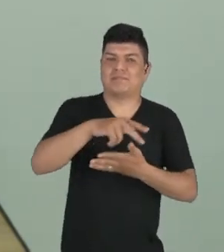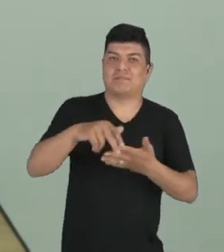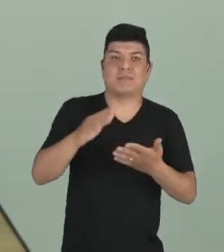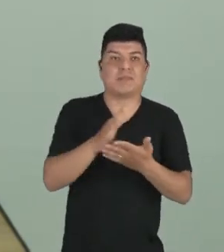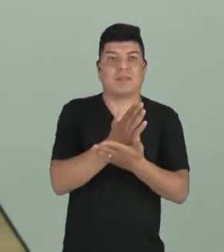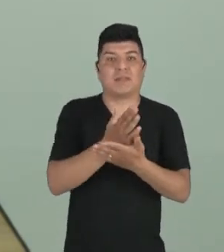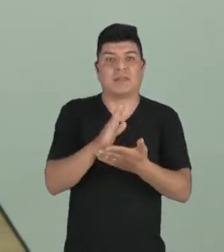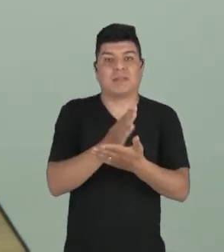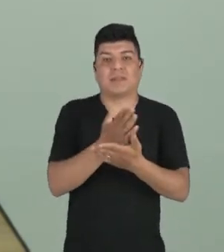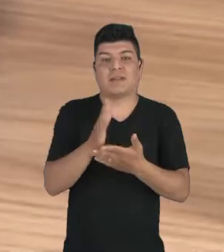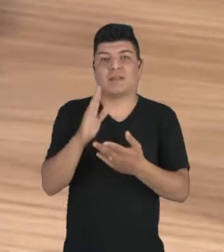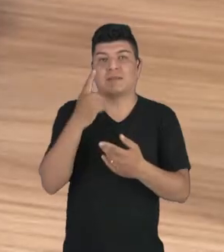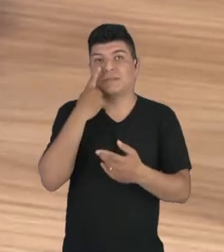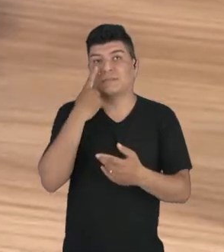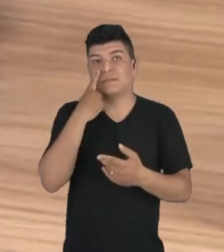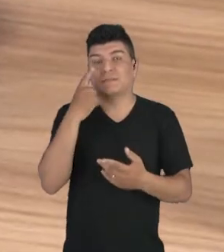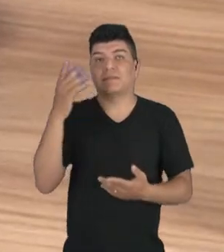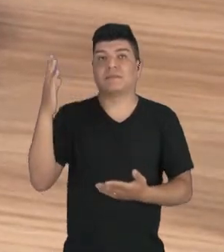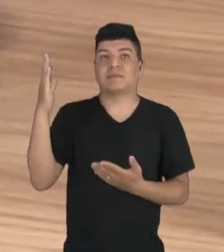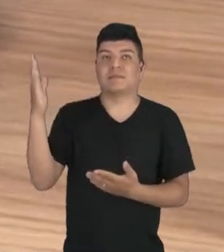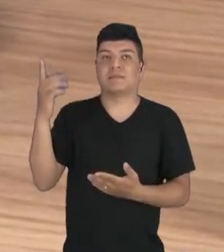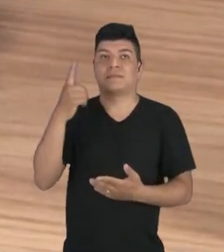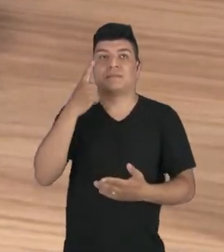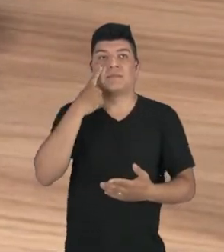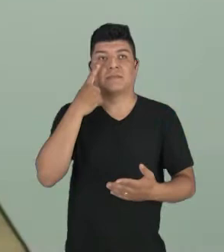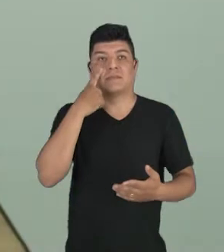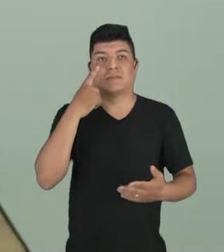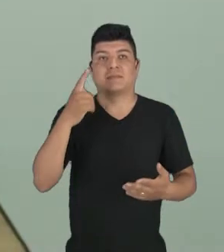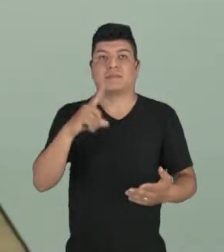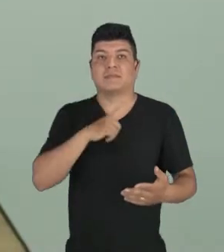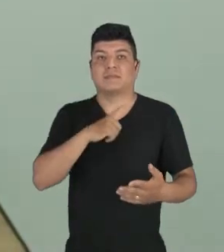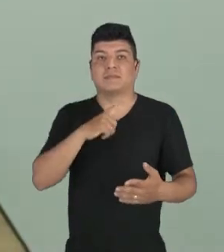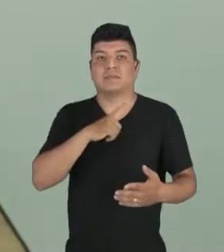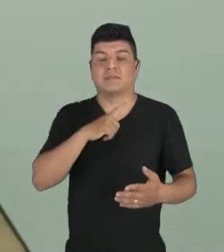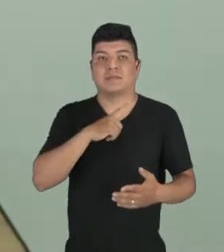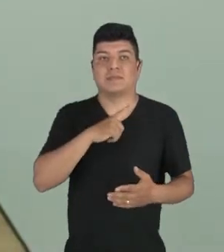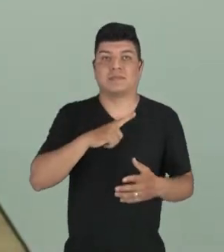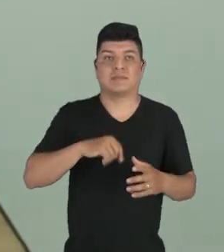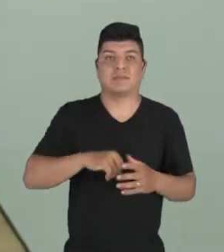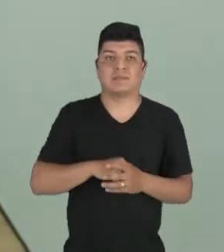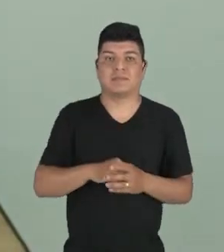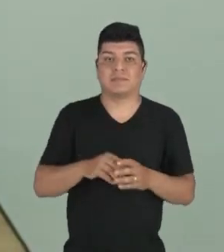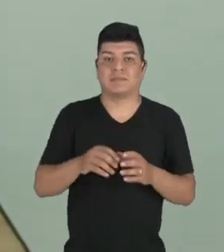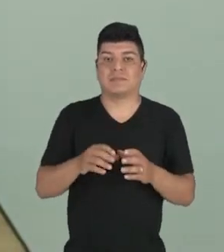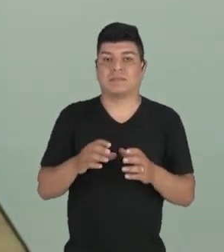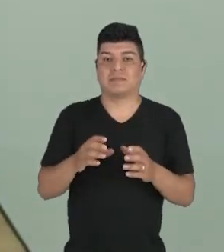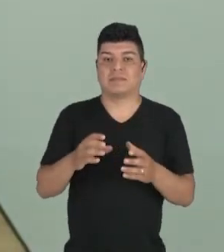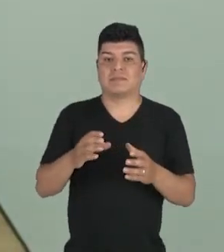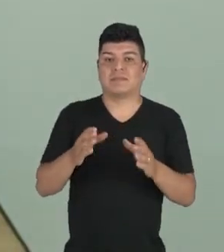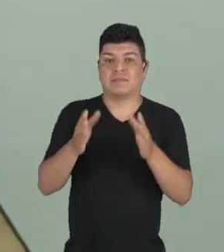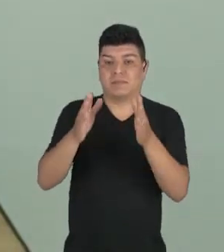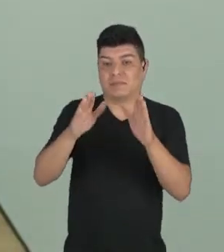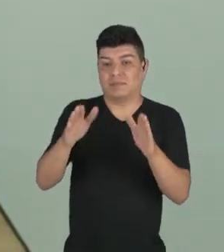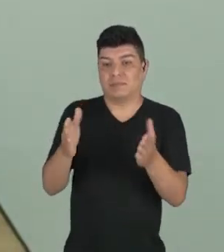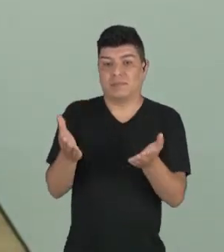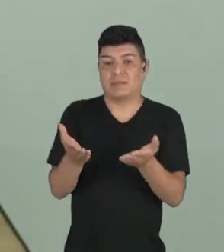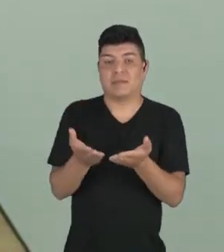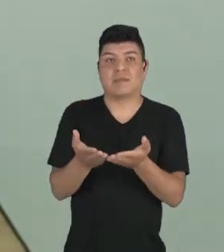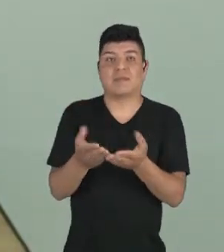trouxe algumas apenas para vocês verem. Observem aqui, né, nós temos vasos de cerâmicas